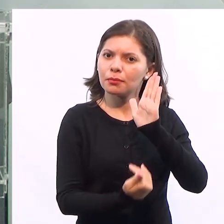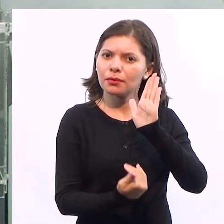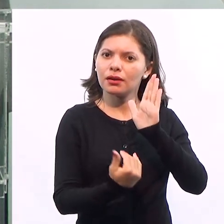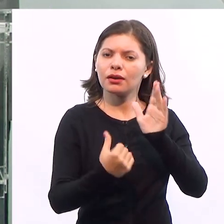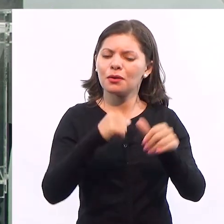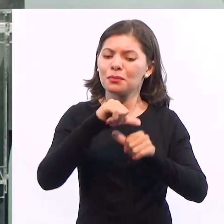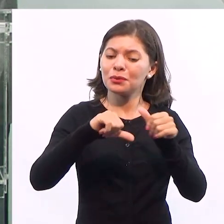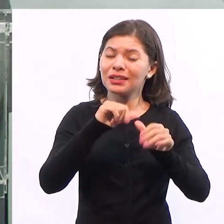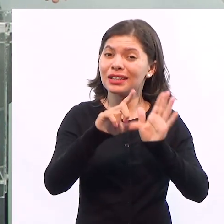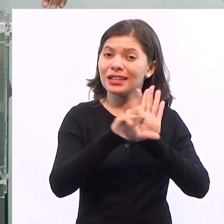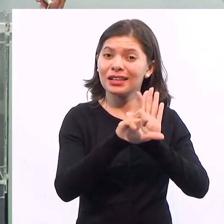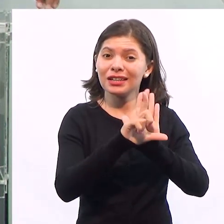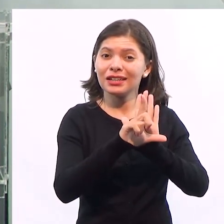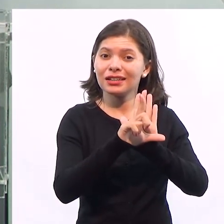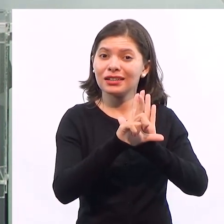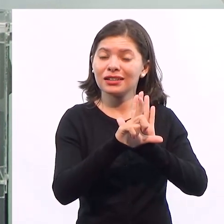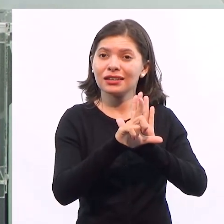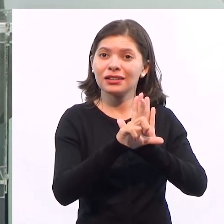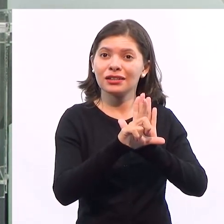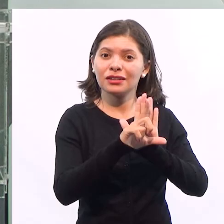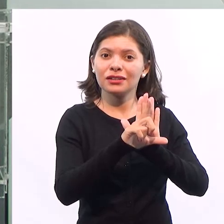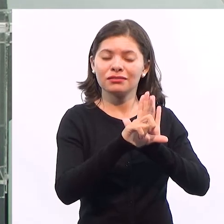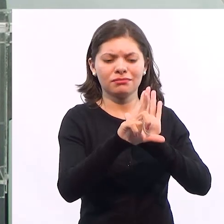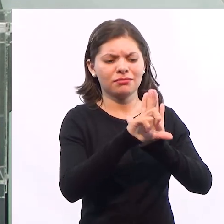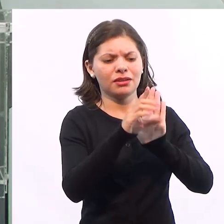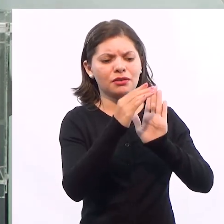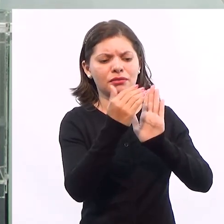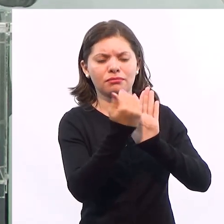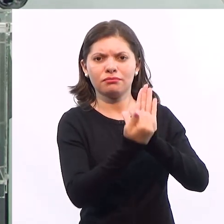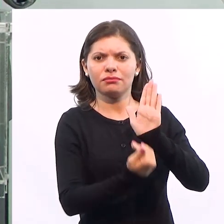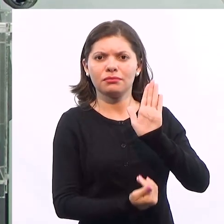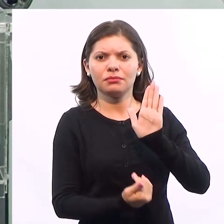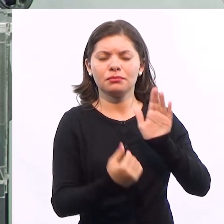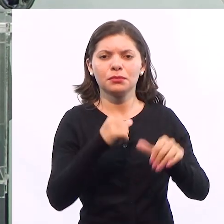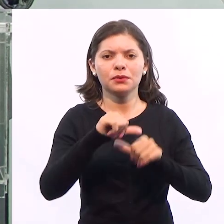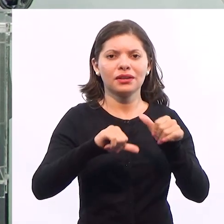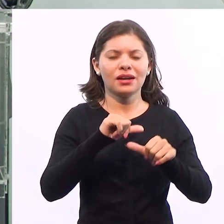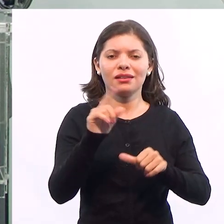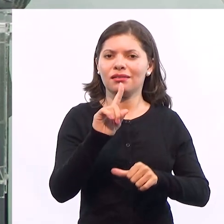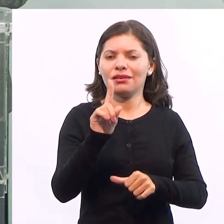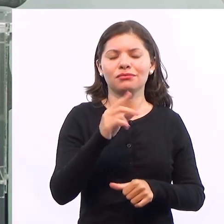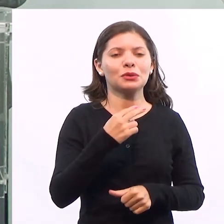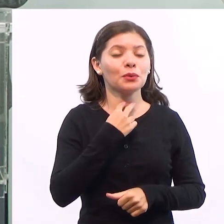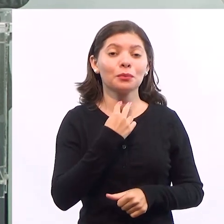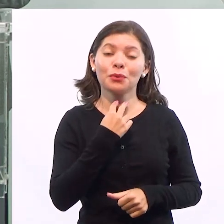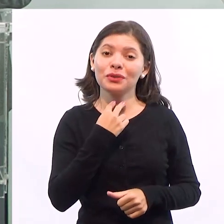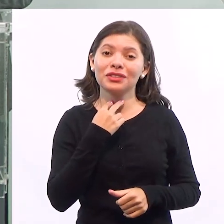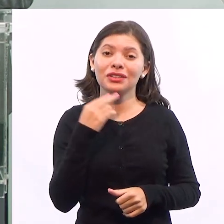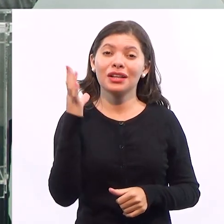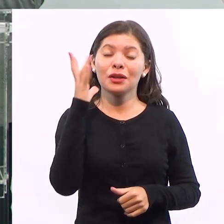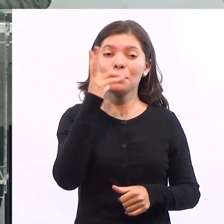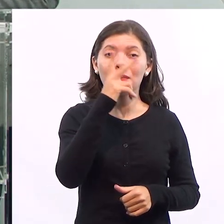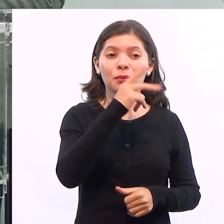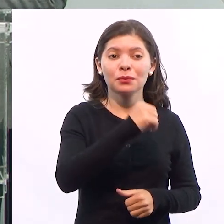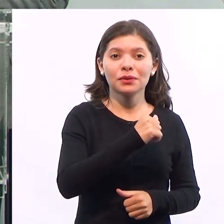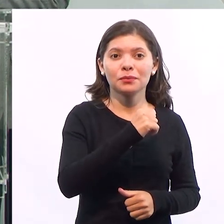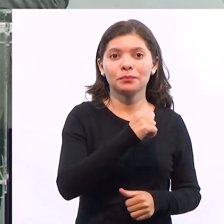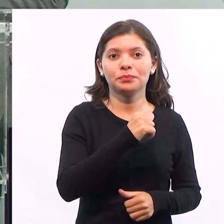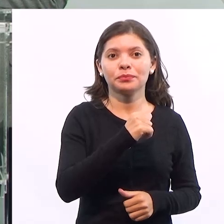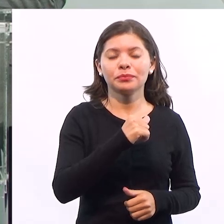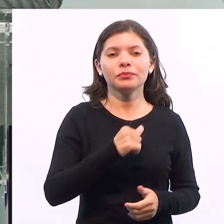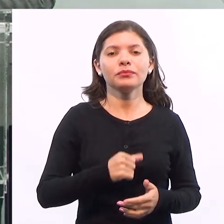uma situação ali fora do controle. Vamos mudar essa lei rapidinho. Não é assim que funciona. Demora. Por isso que ele diz